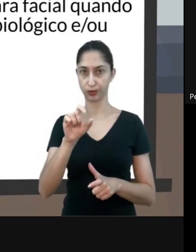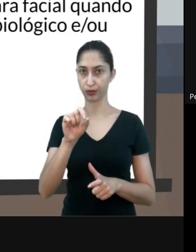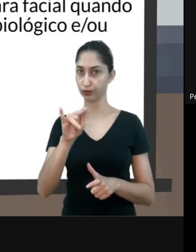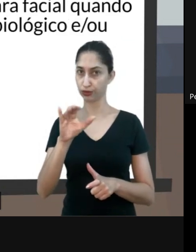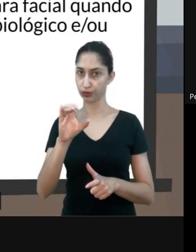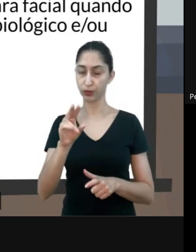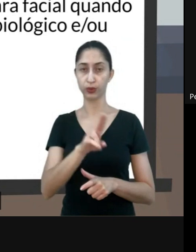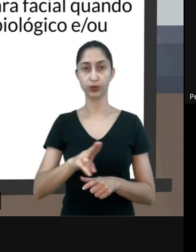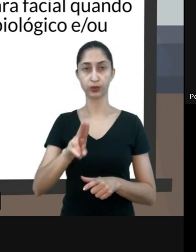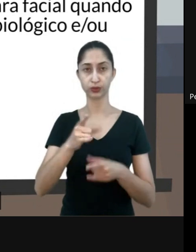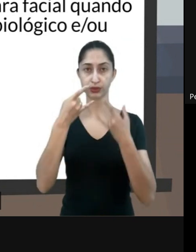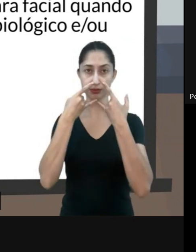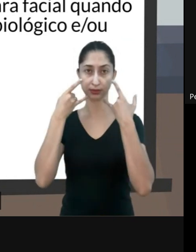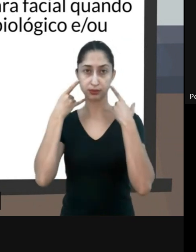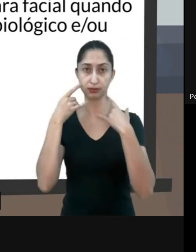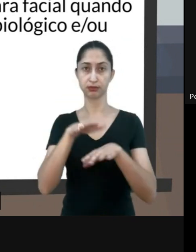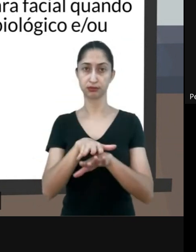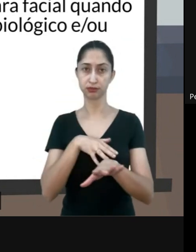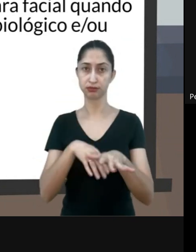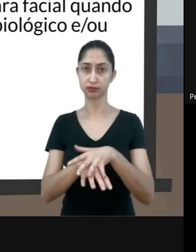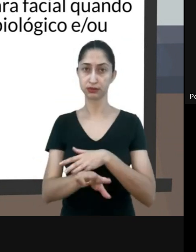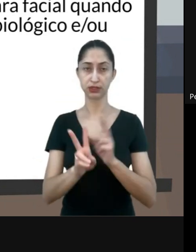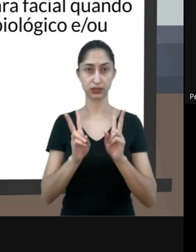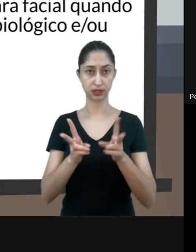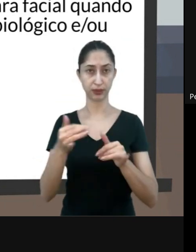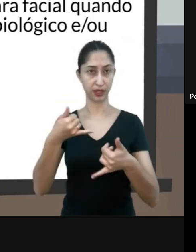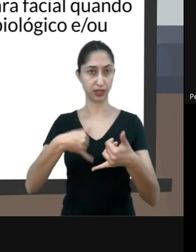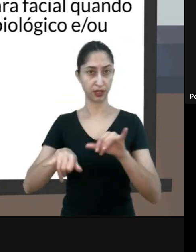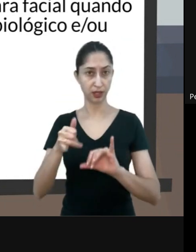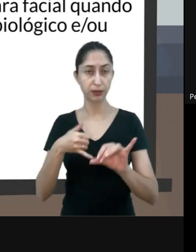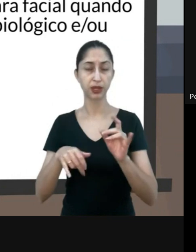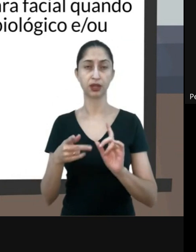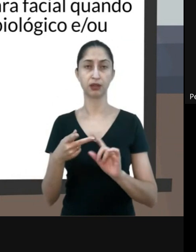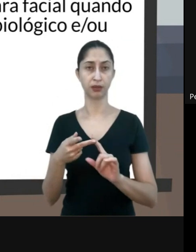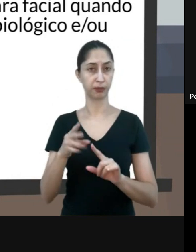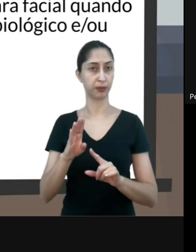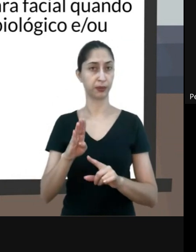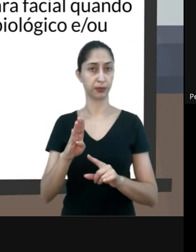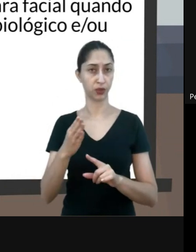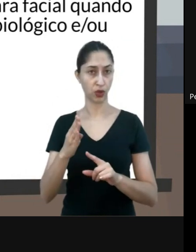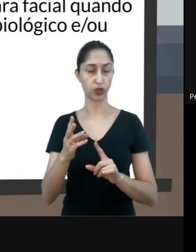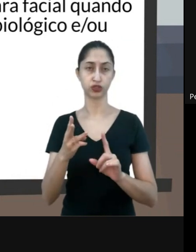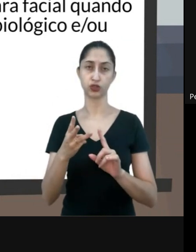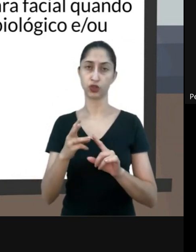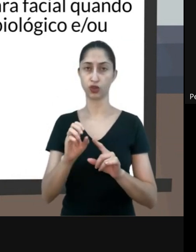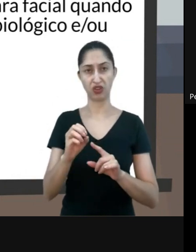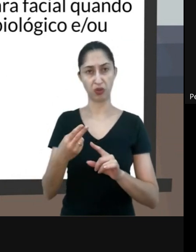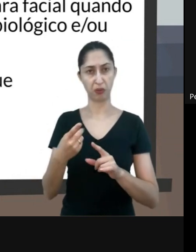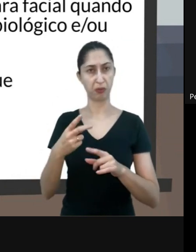Utilize luvas, óculos e máscara facial quando manusear material químico, biológico e ou